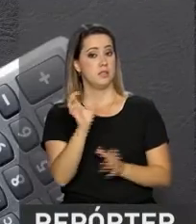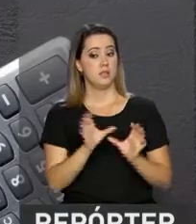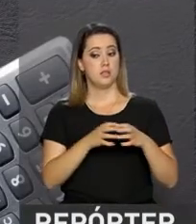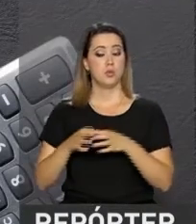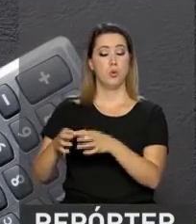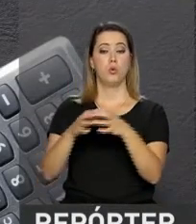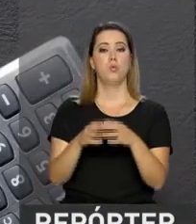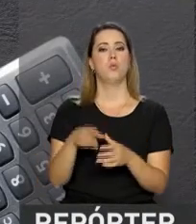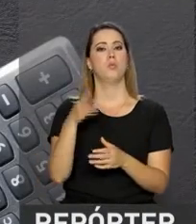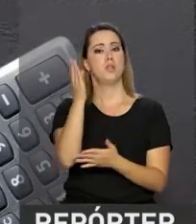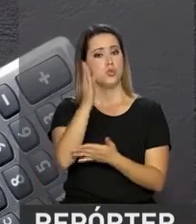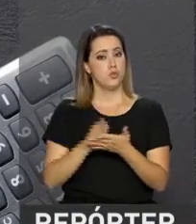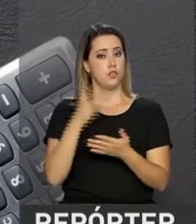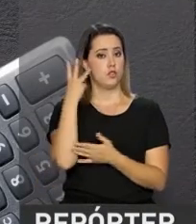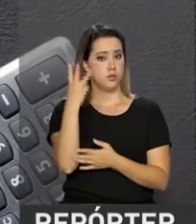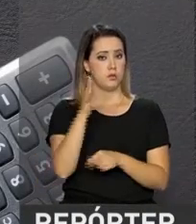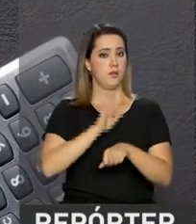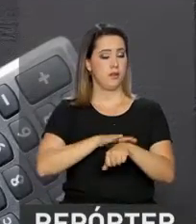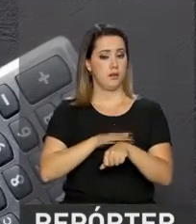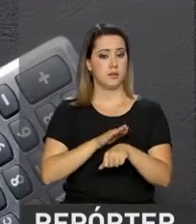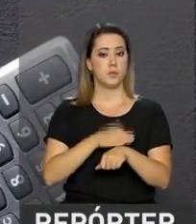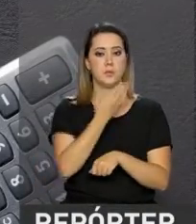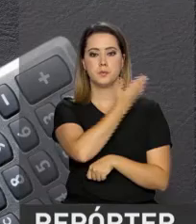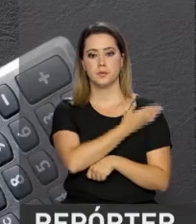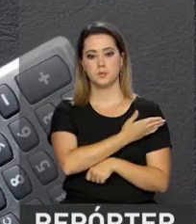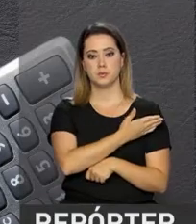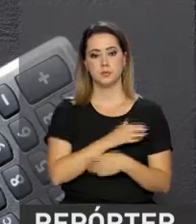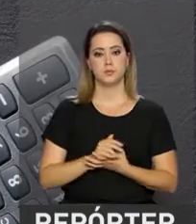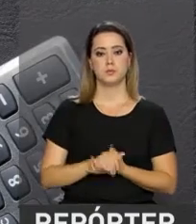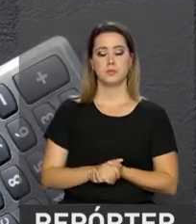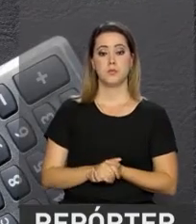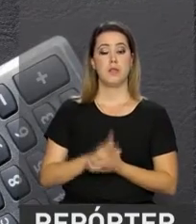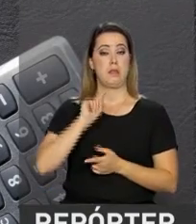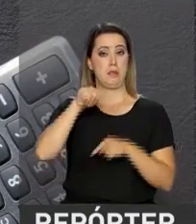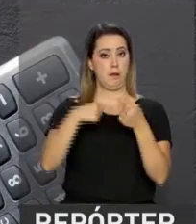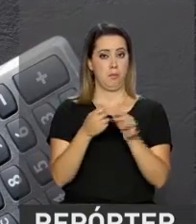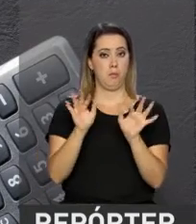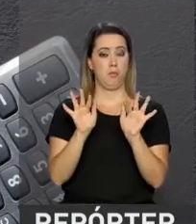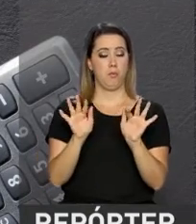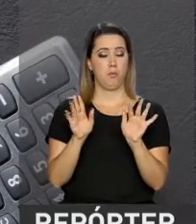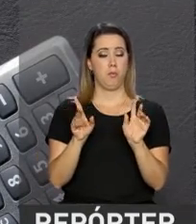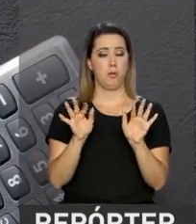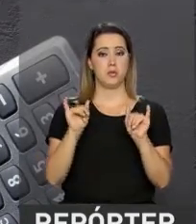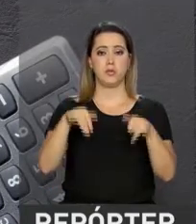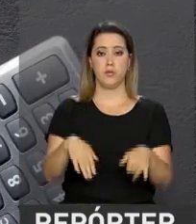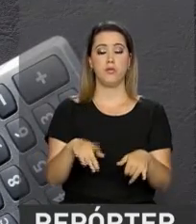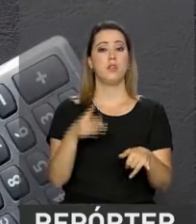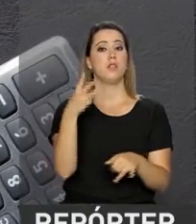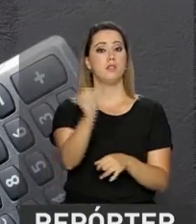3 etapas: a estadual, regional e a etapa nacional. Na última, 30 trabalhos vão